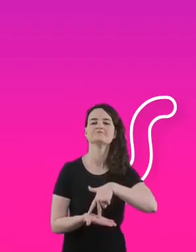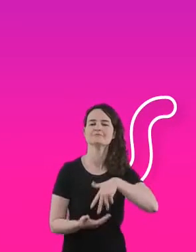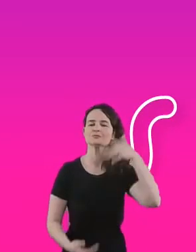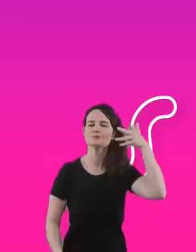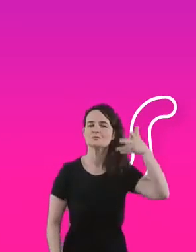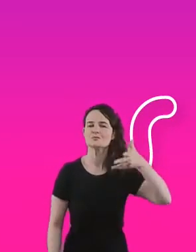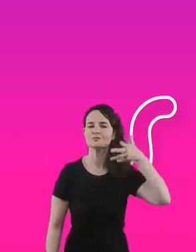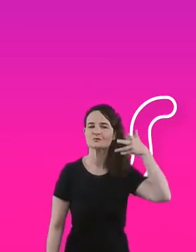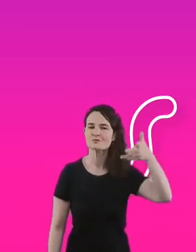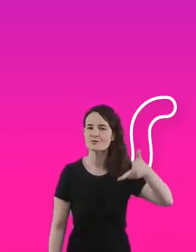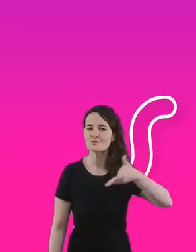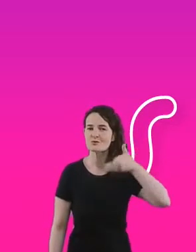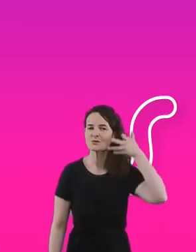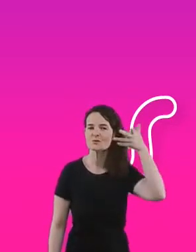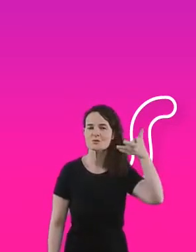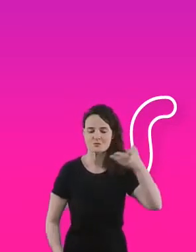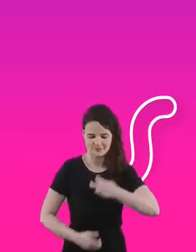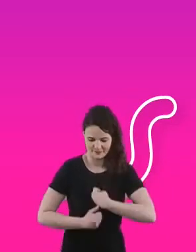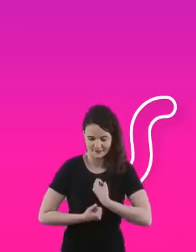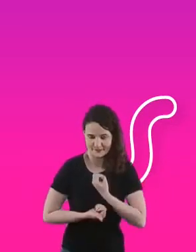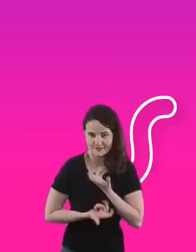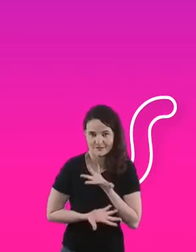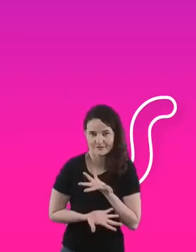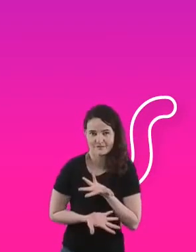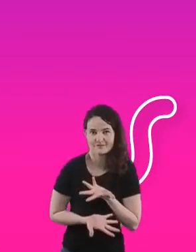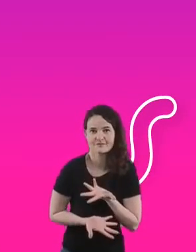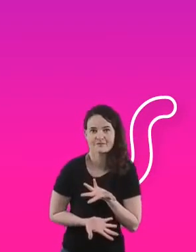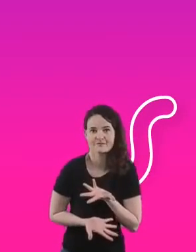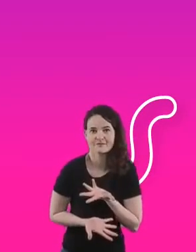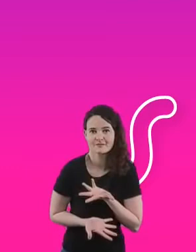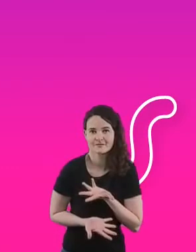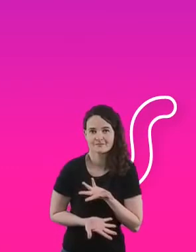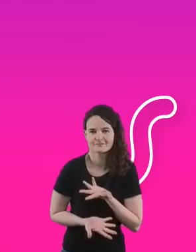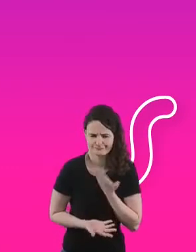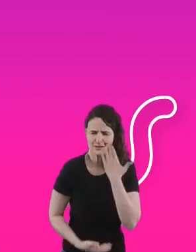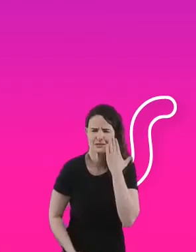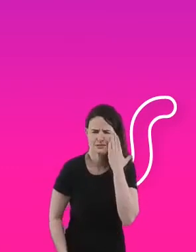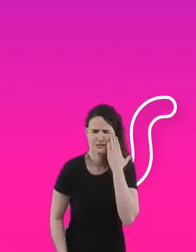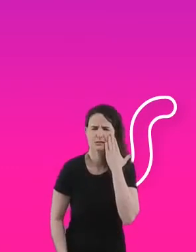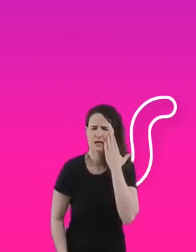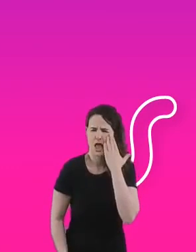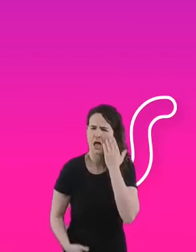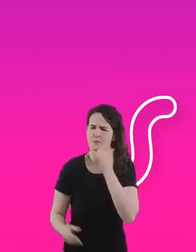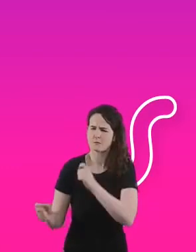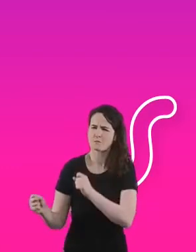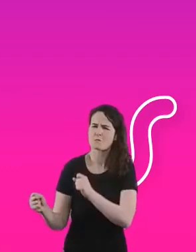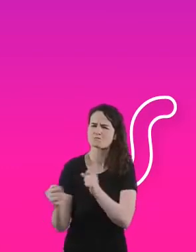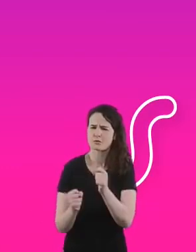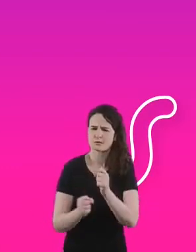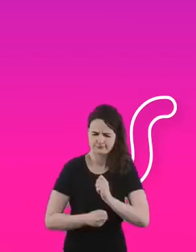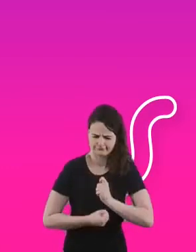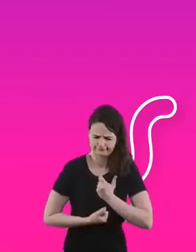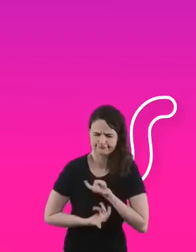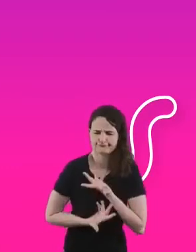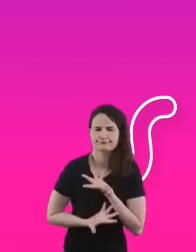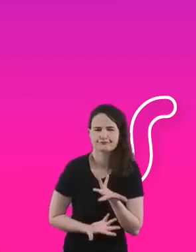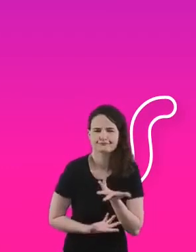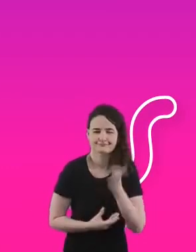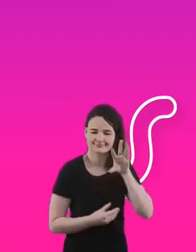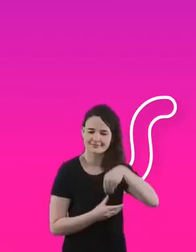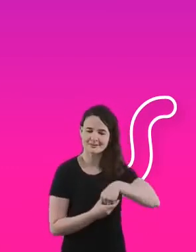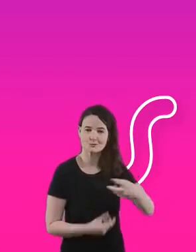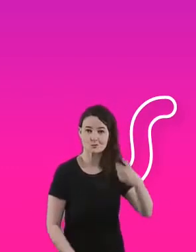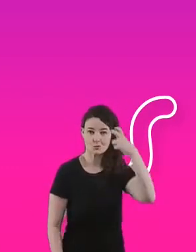e traduzir em palavras, a gente sabe o poder da palavra, né, na nossa cultura africana, né,